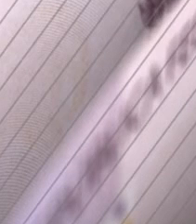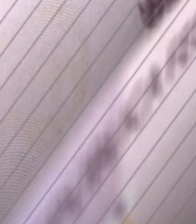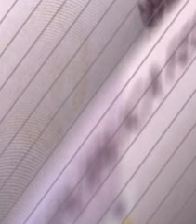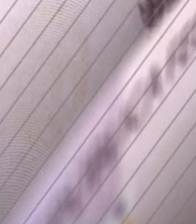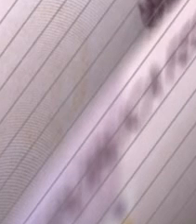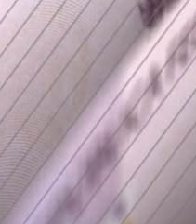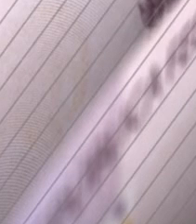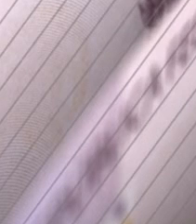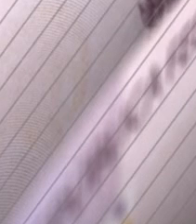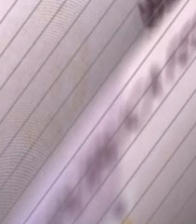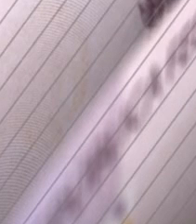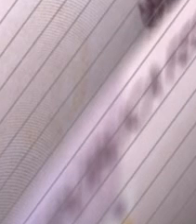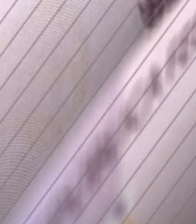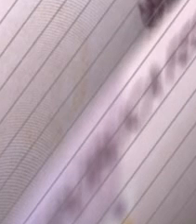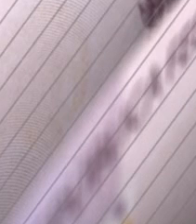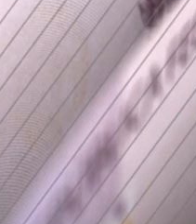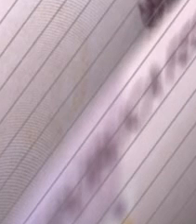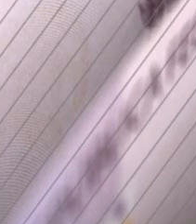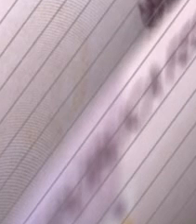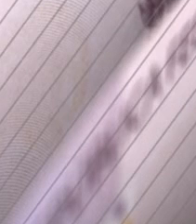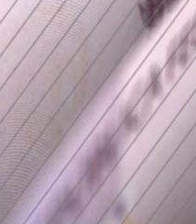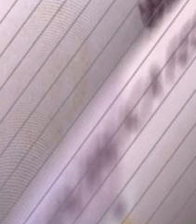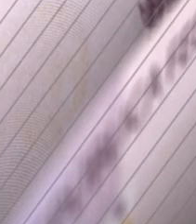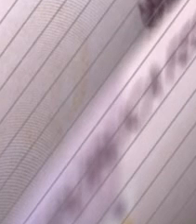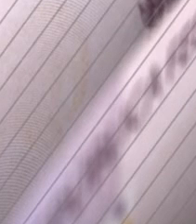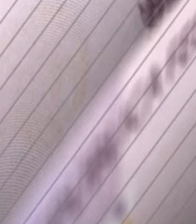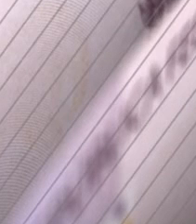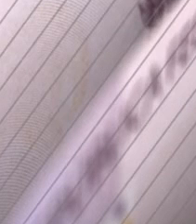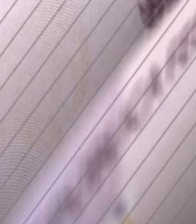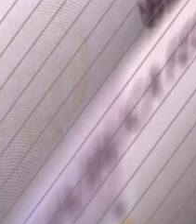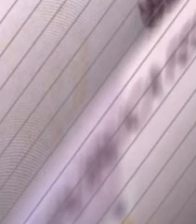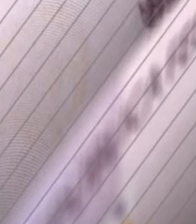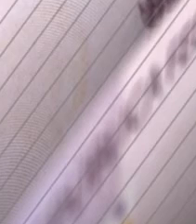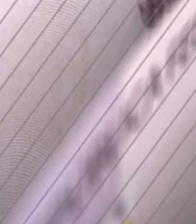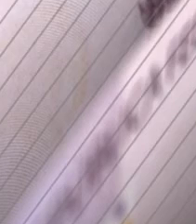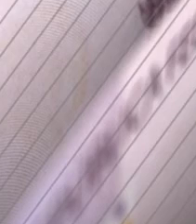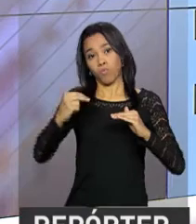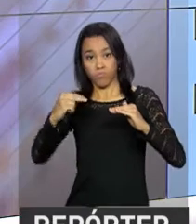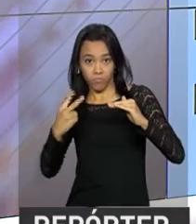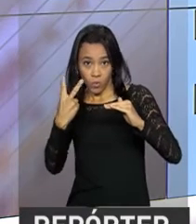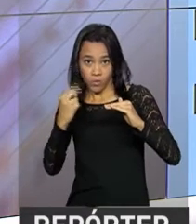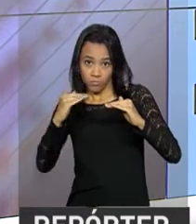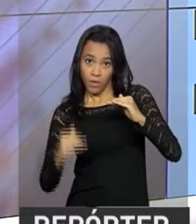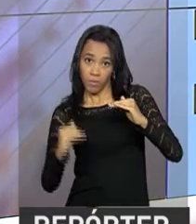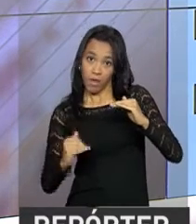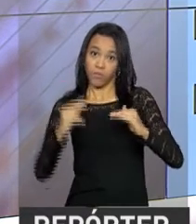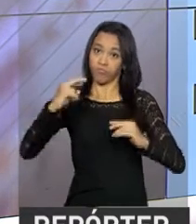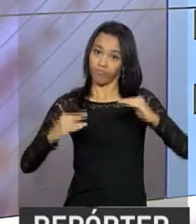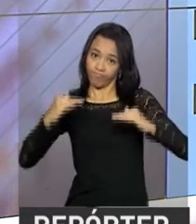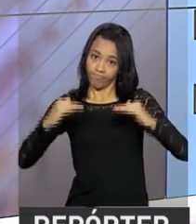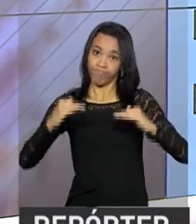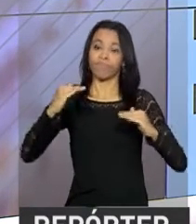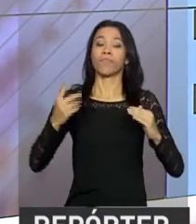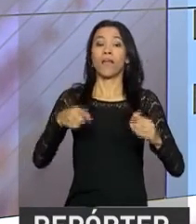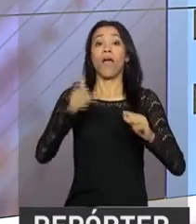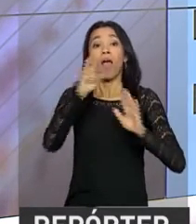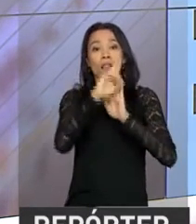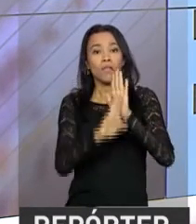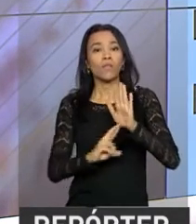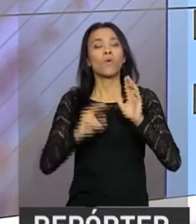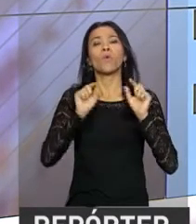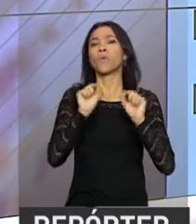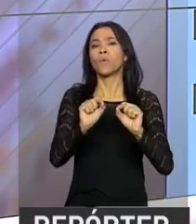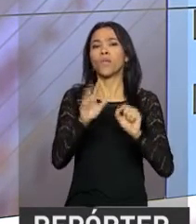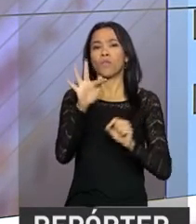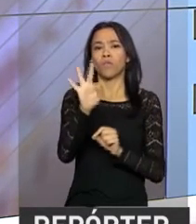6 por cento com tolerância de dois pontos percentuais para baixo ou para cima os números são do relatório focus que é uma